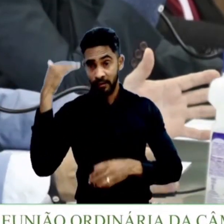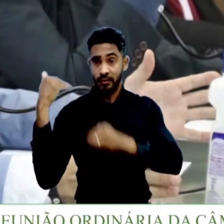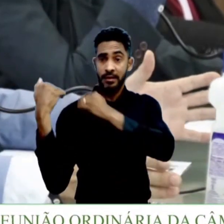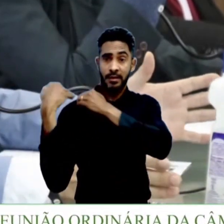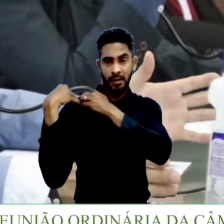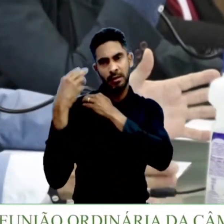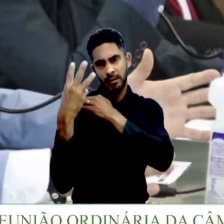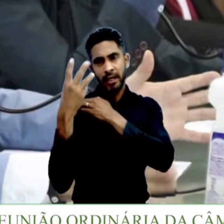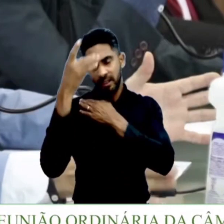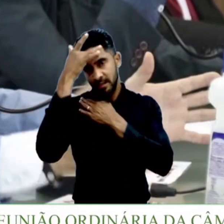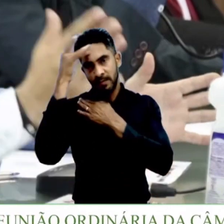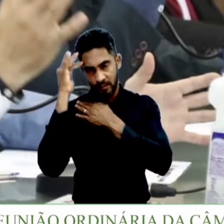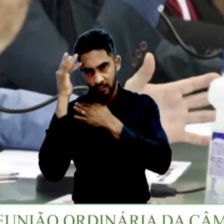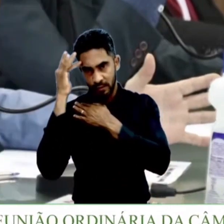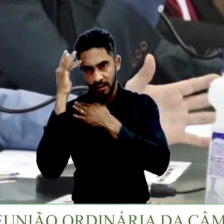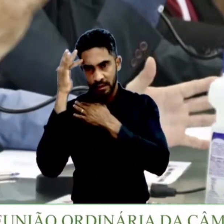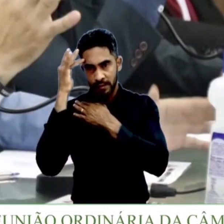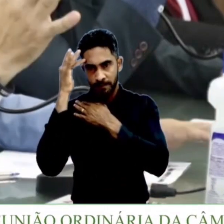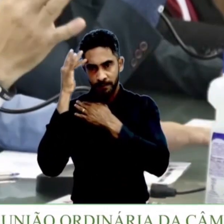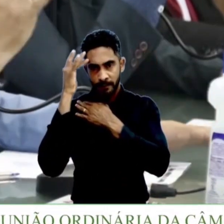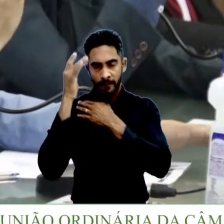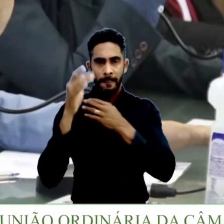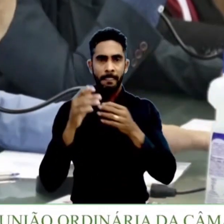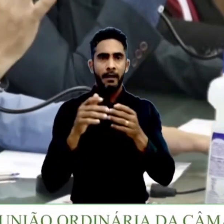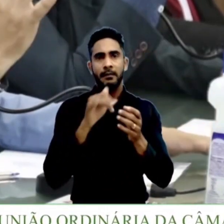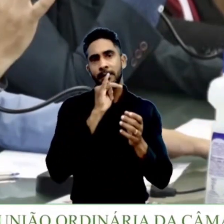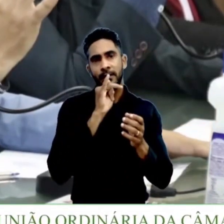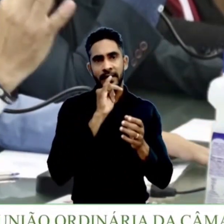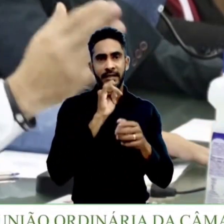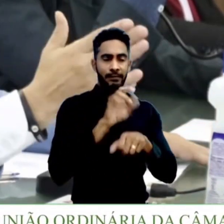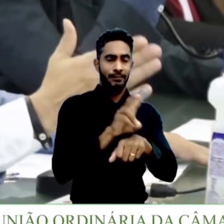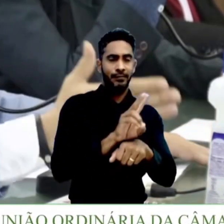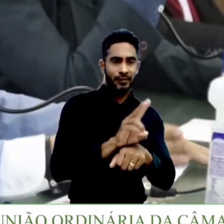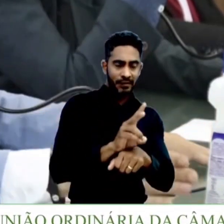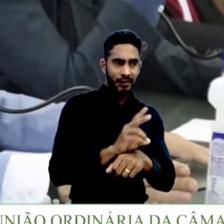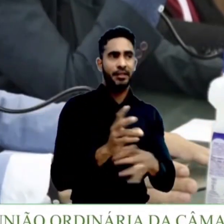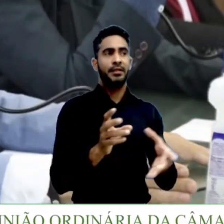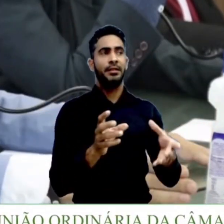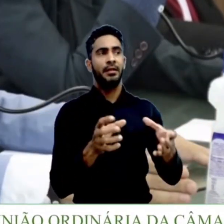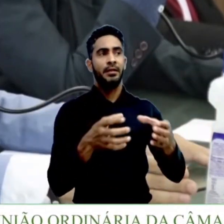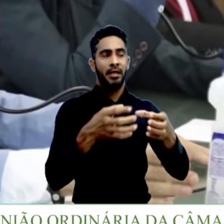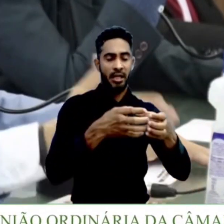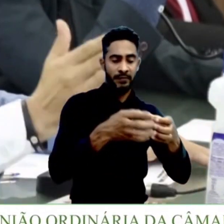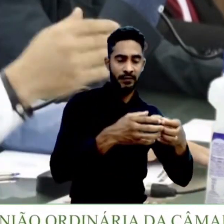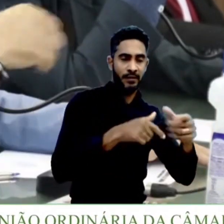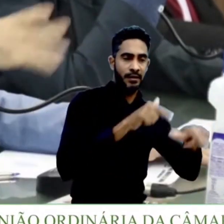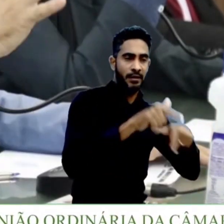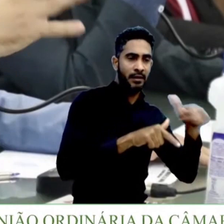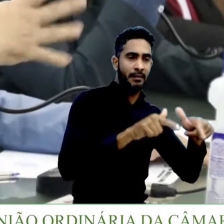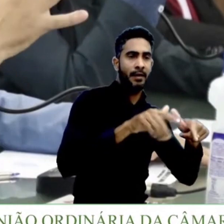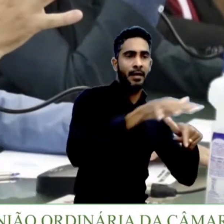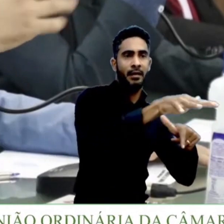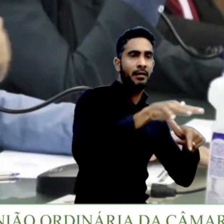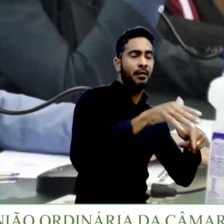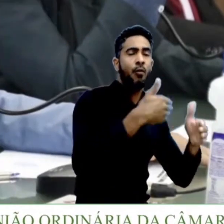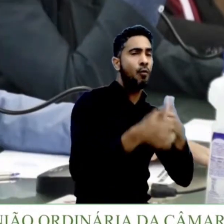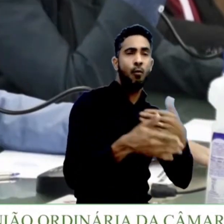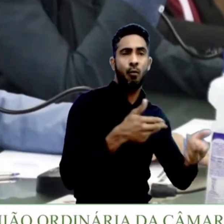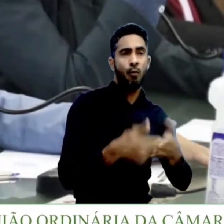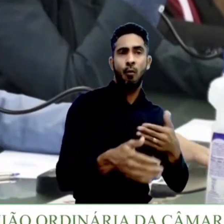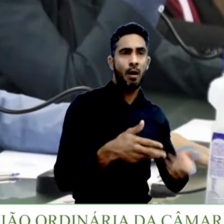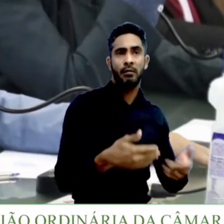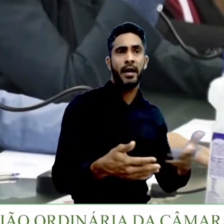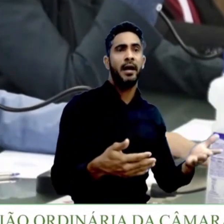três seria ideal. Aí essas, a classe, exemplo, as classes dos vigia, as classes dos servidores lá, qualquer que seja,